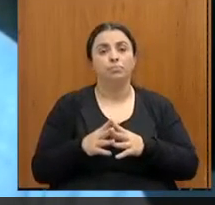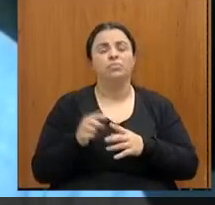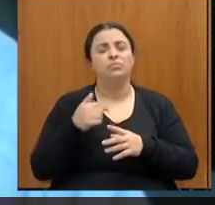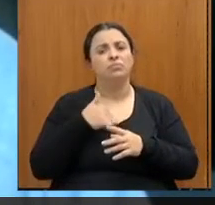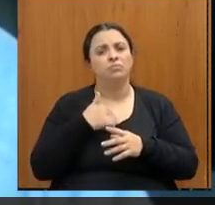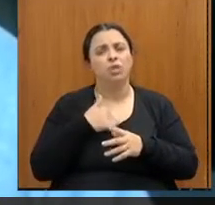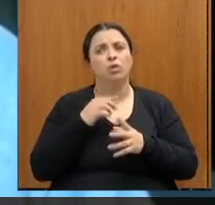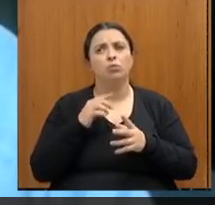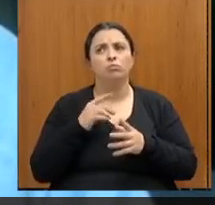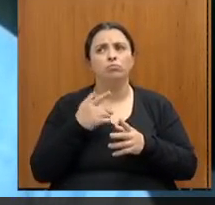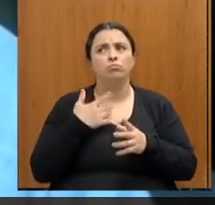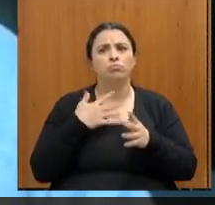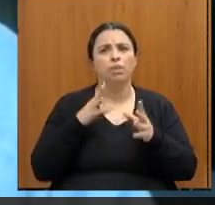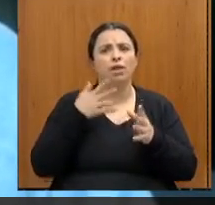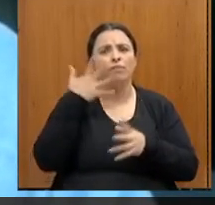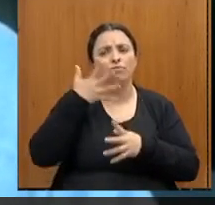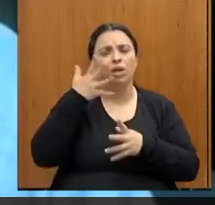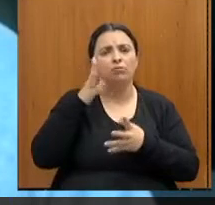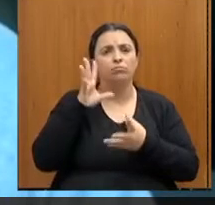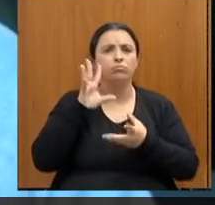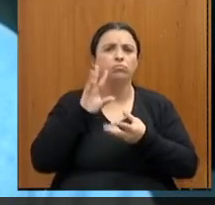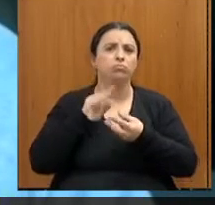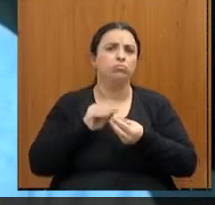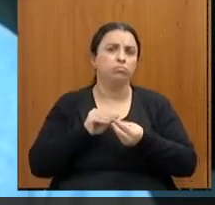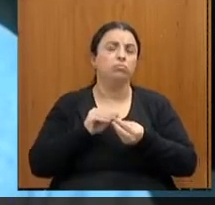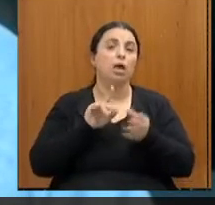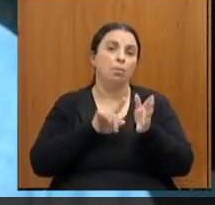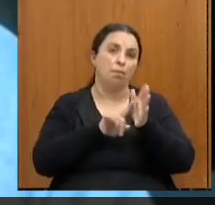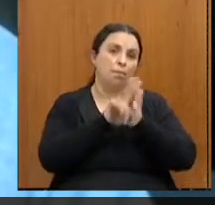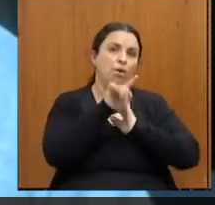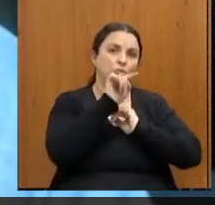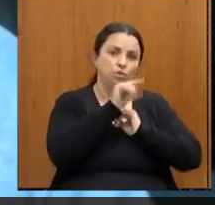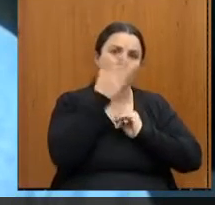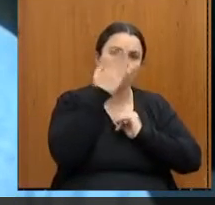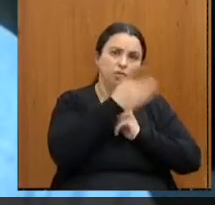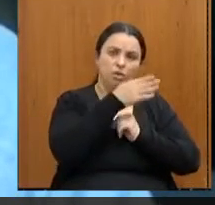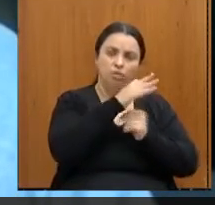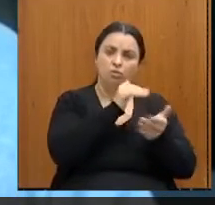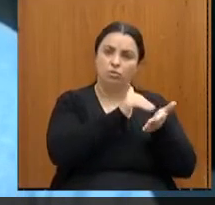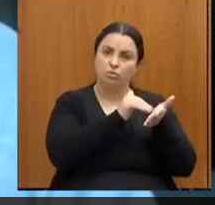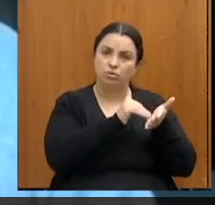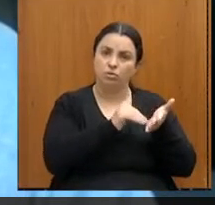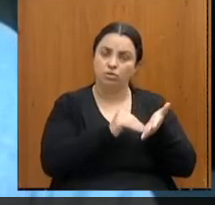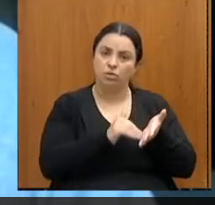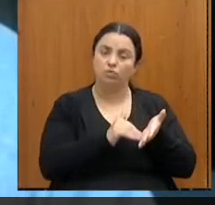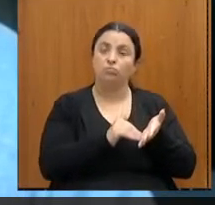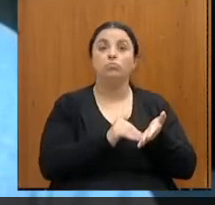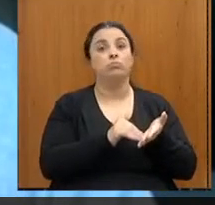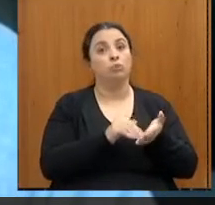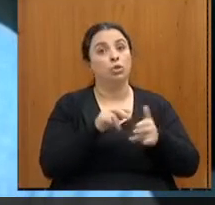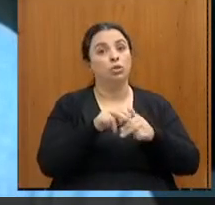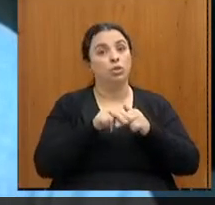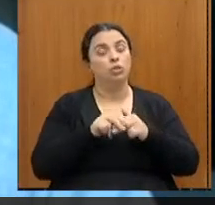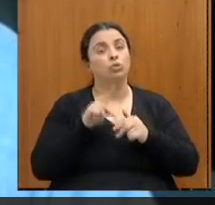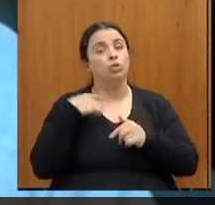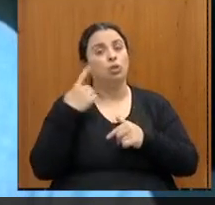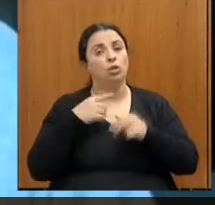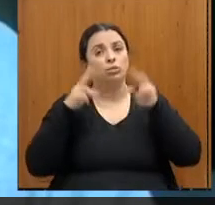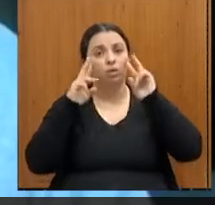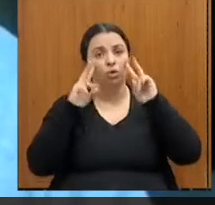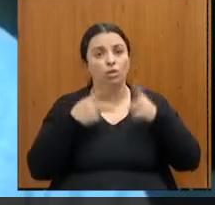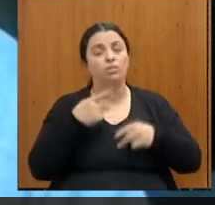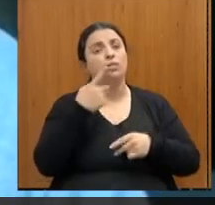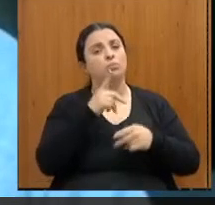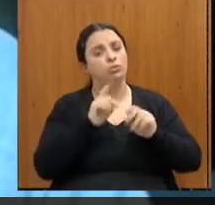muito sucinto da minha indagação ao secretário haja Vista que nós reconhecemos